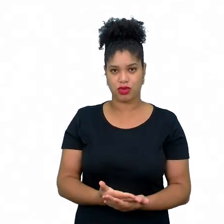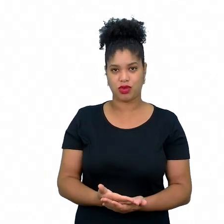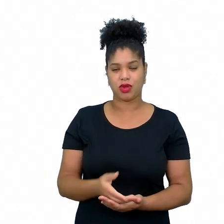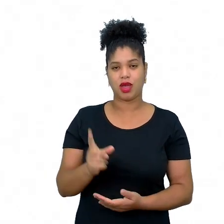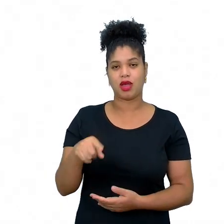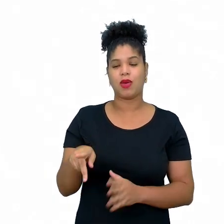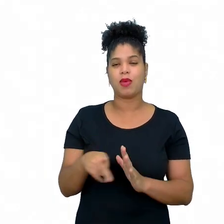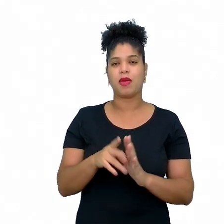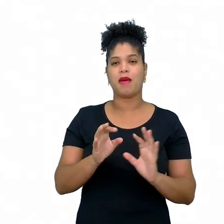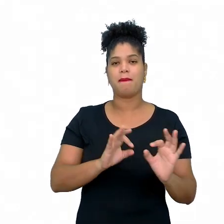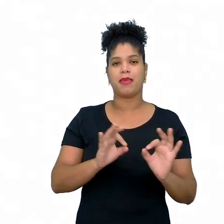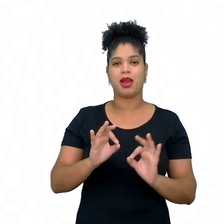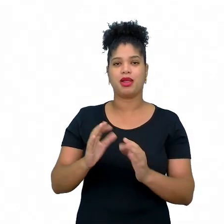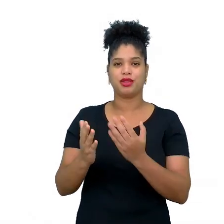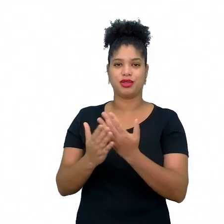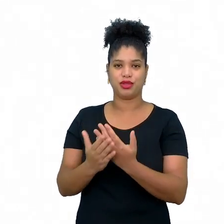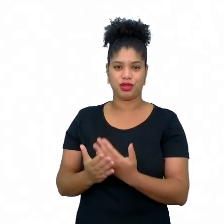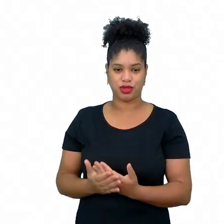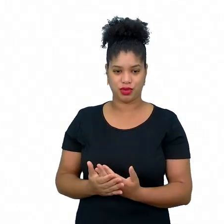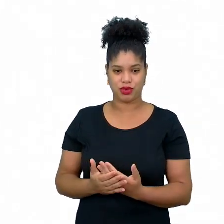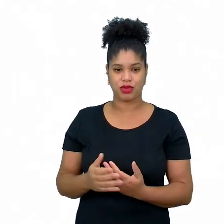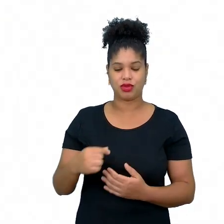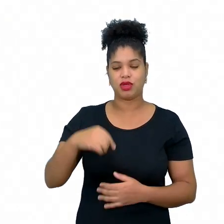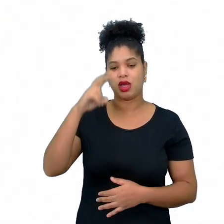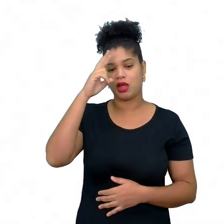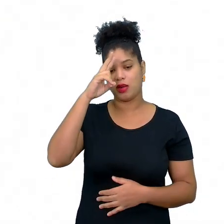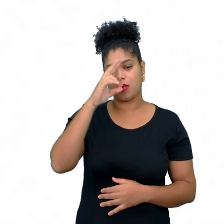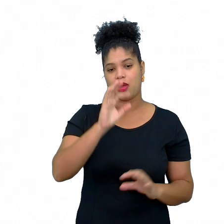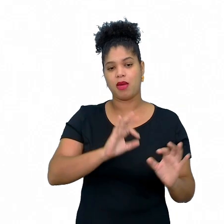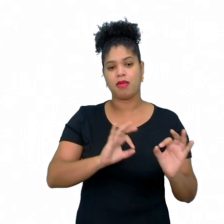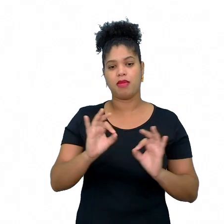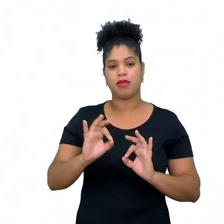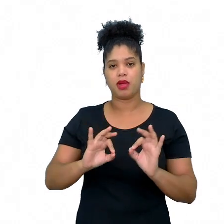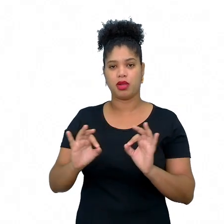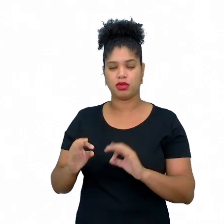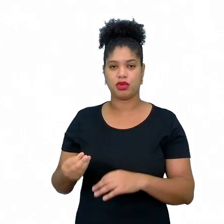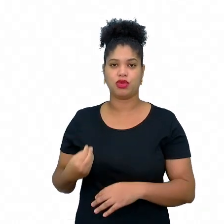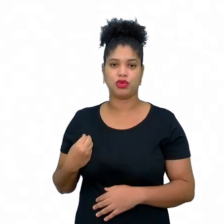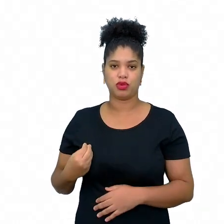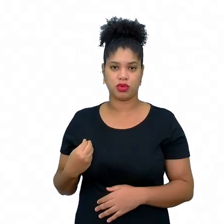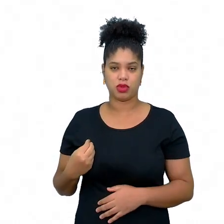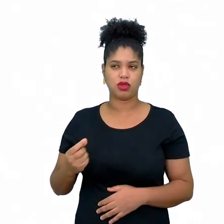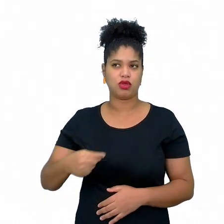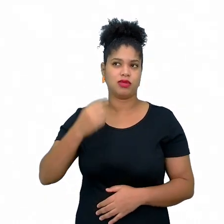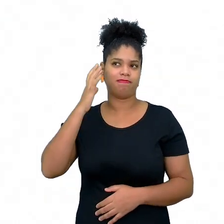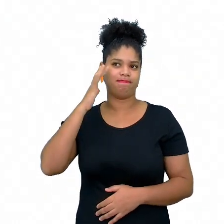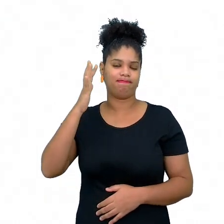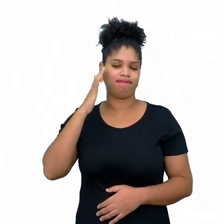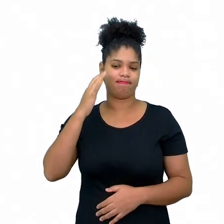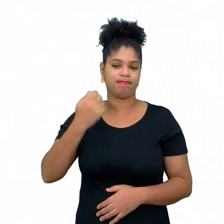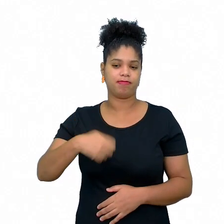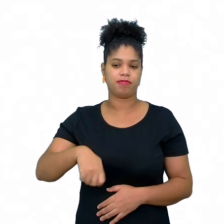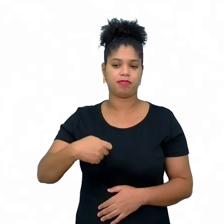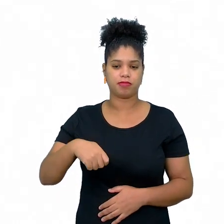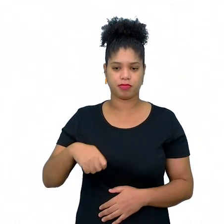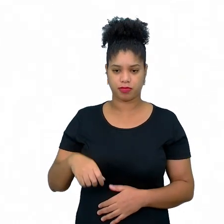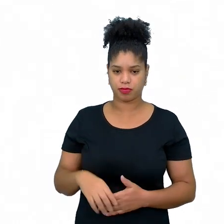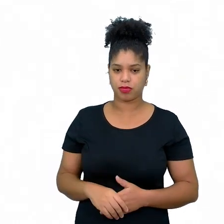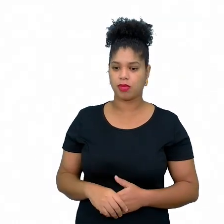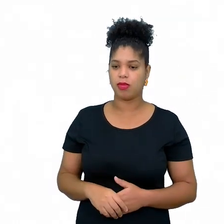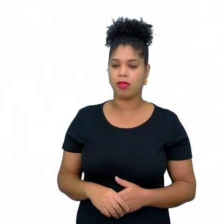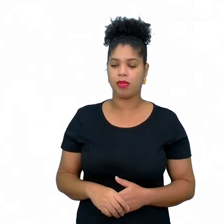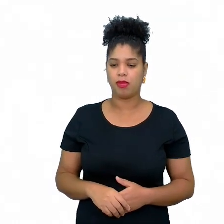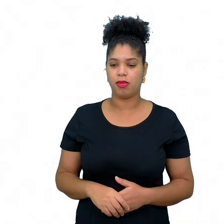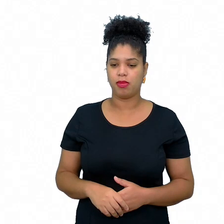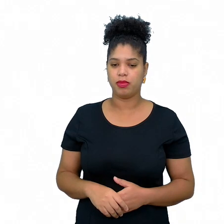nesse plano de aula, né, vamos retomar aqui a este plano de aula, nós precisamos pensar, né, que